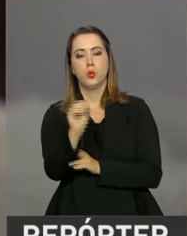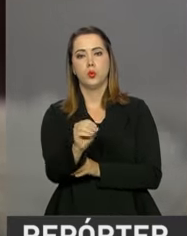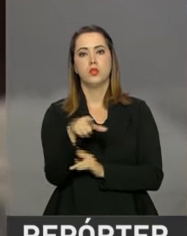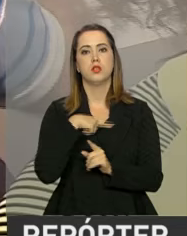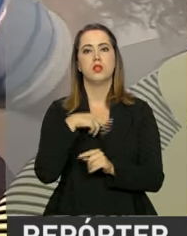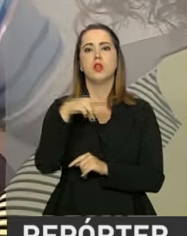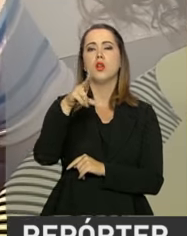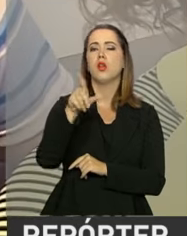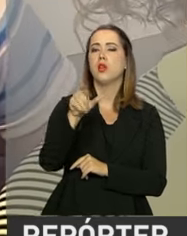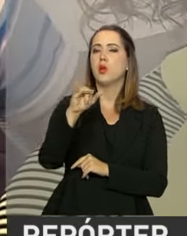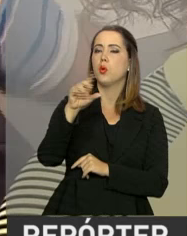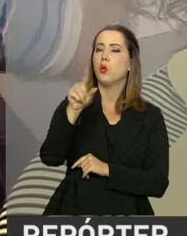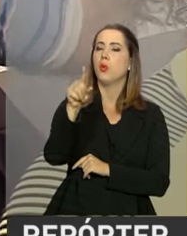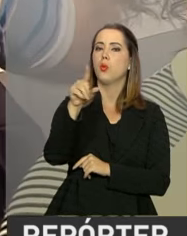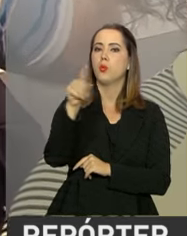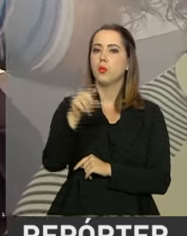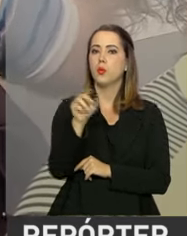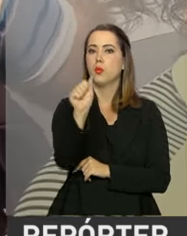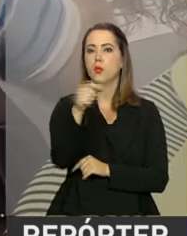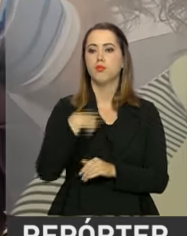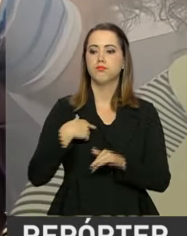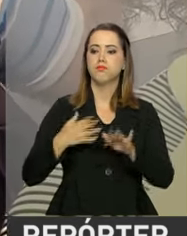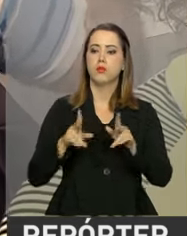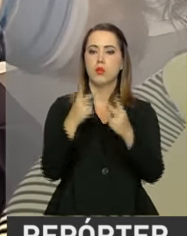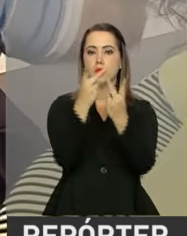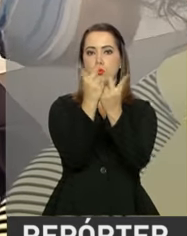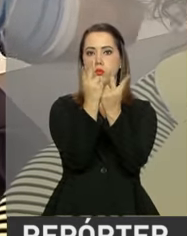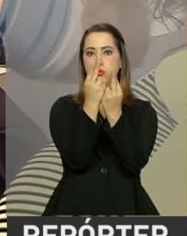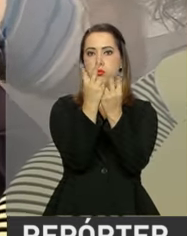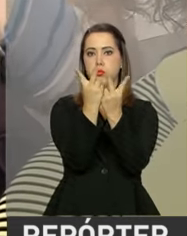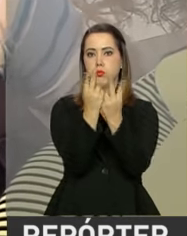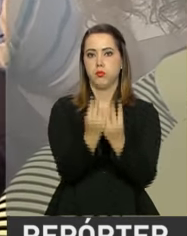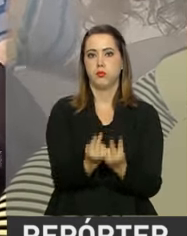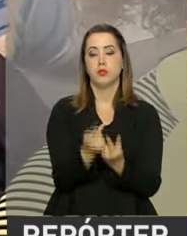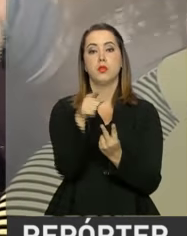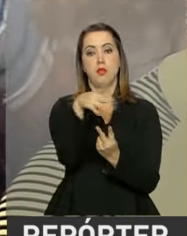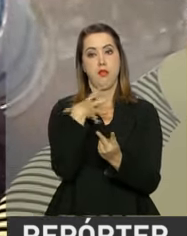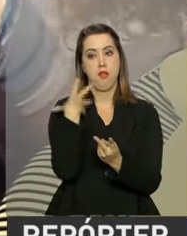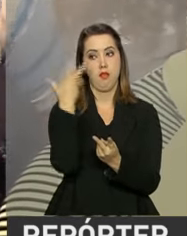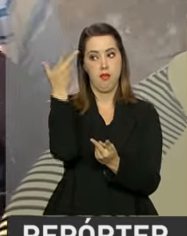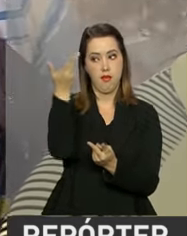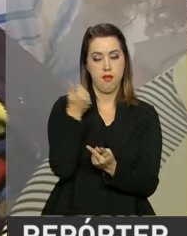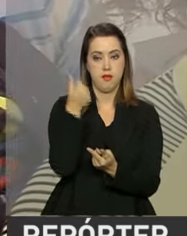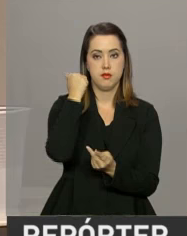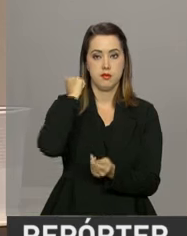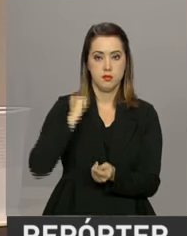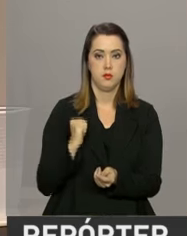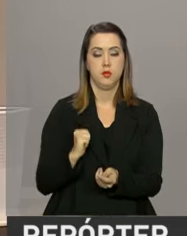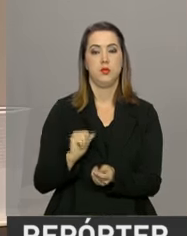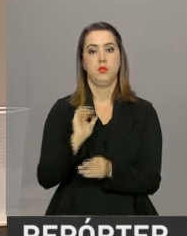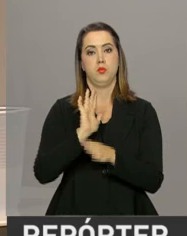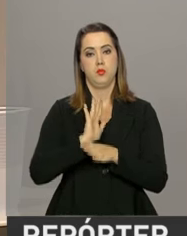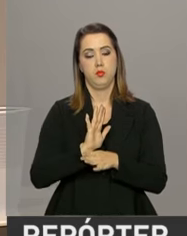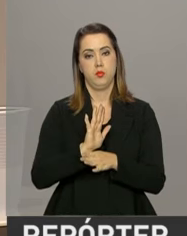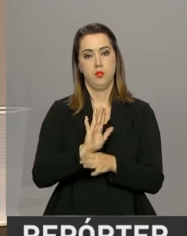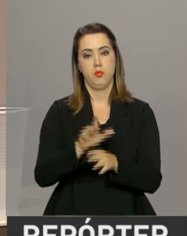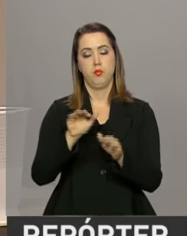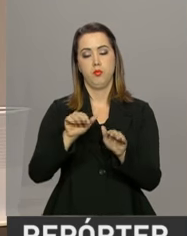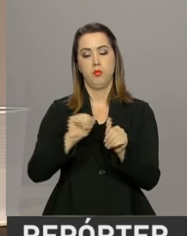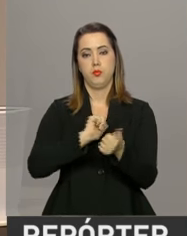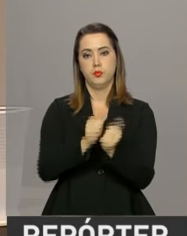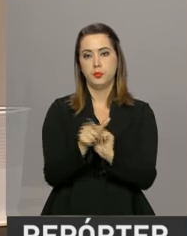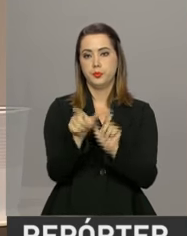Luía Borges, dupla brasileira do Nado Sincronizado, recebem o apoio e também estão no aplicativo. Luía diz que a